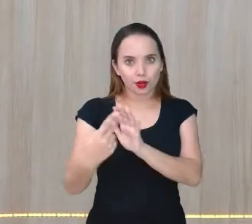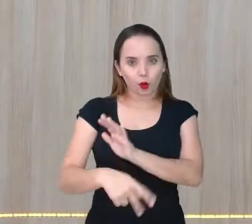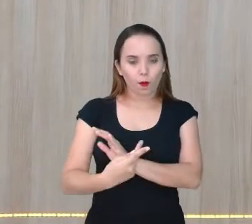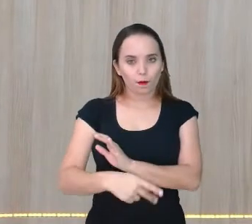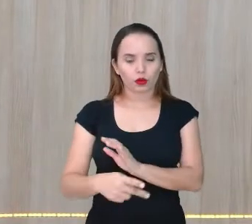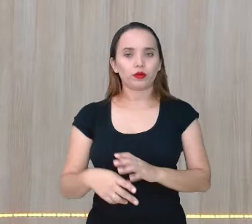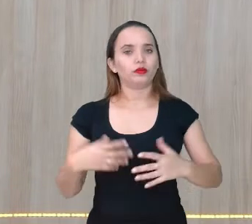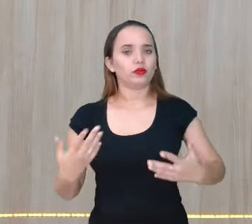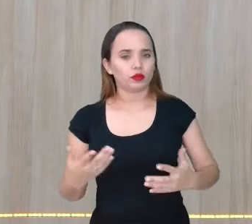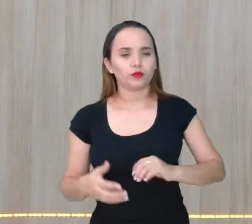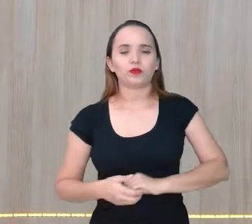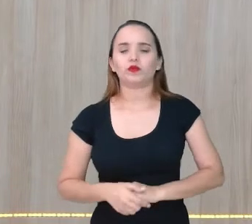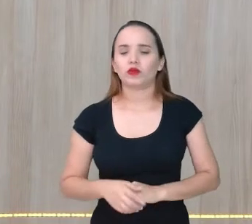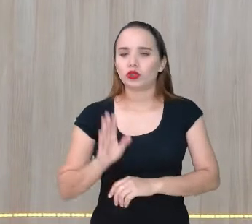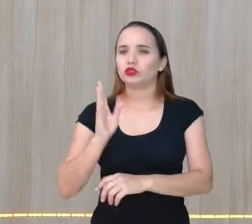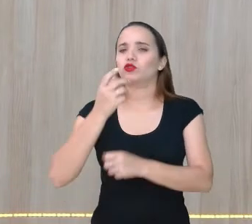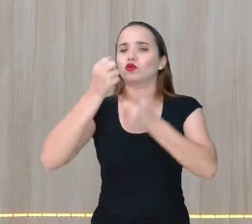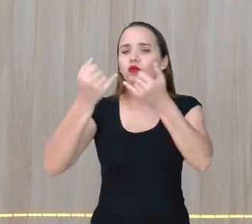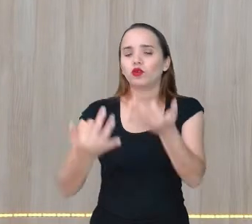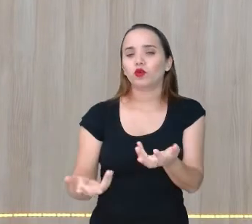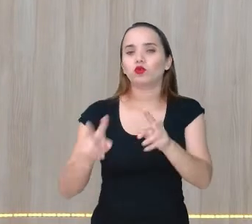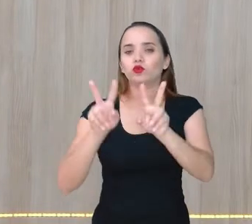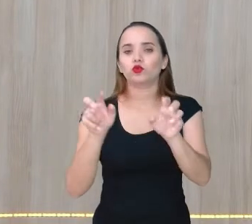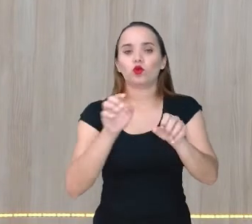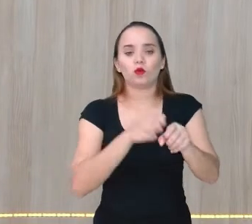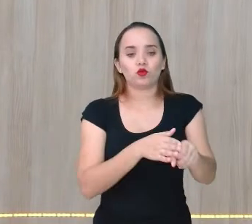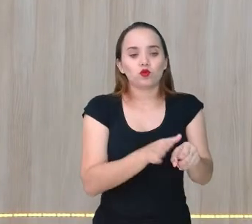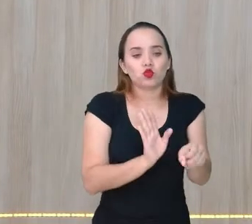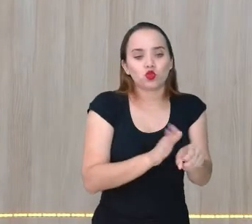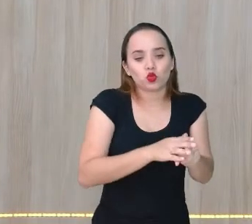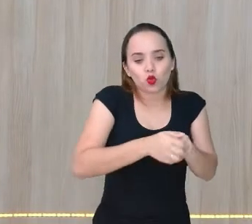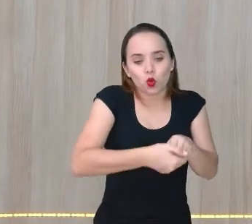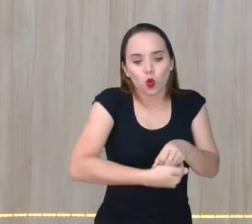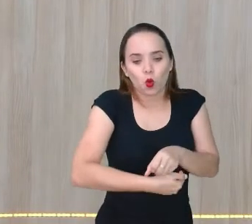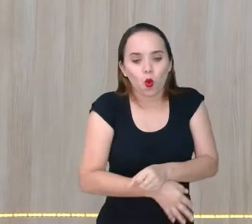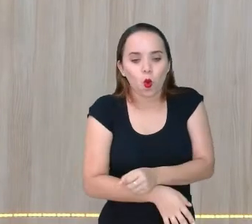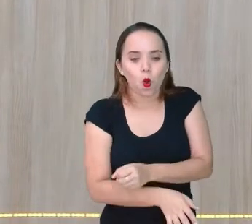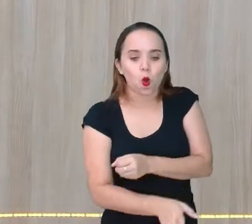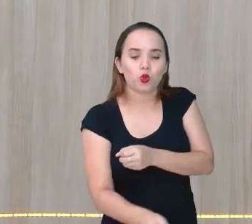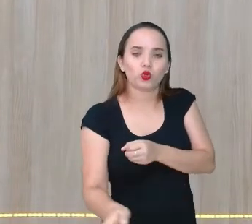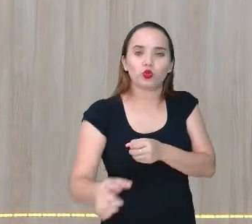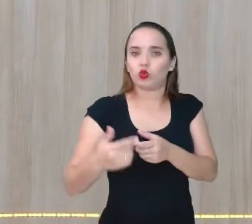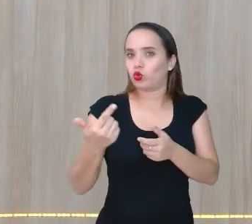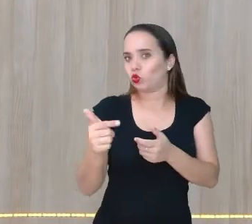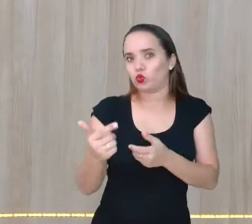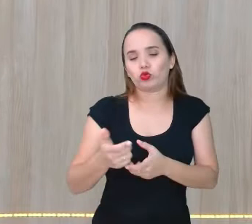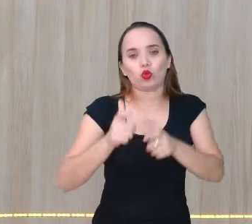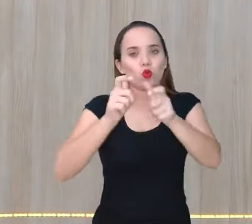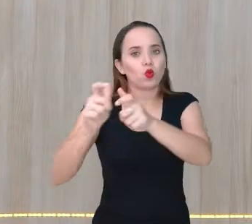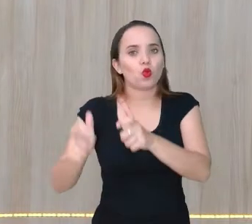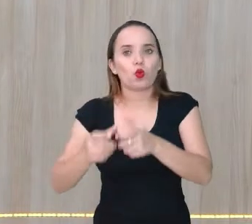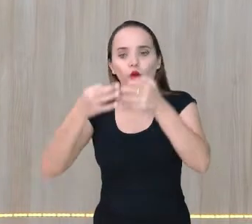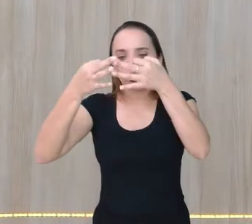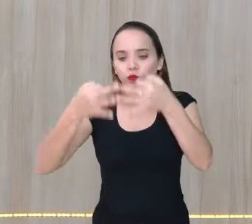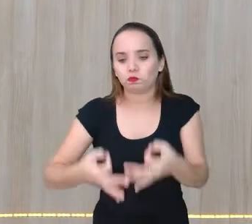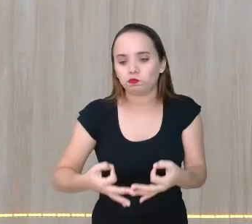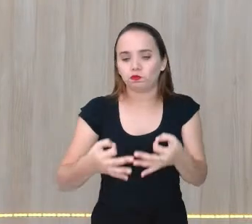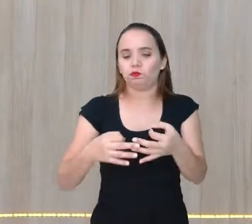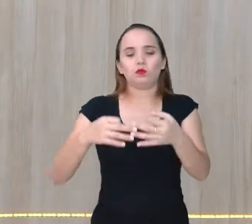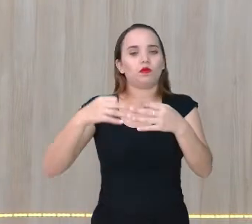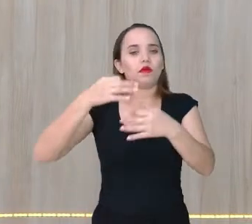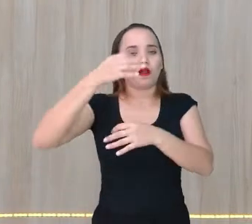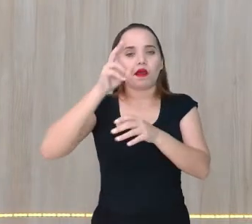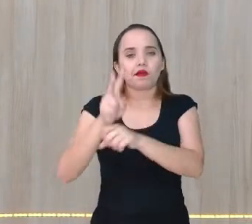esse esgoto que é jogado de uma forma inadequada, né, que não leva um tratamento devido. Então, tudo